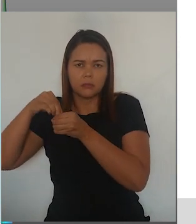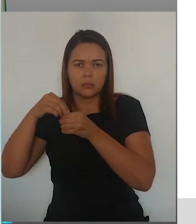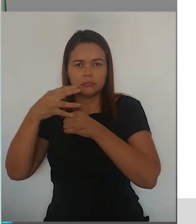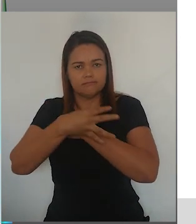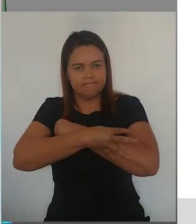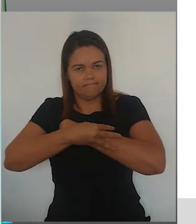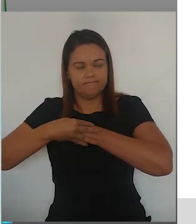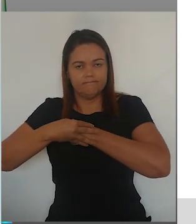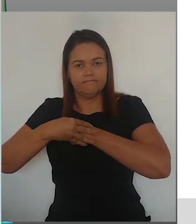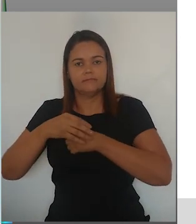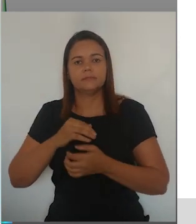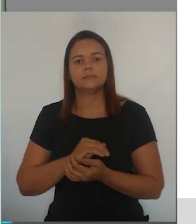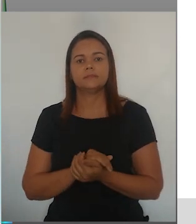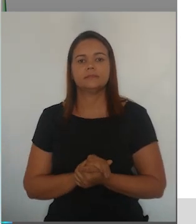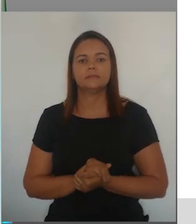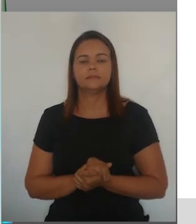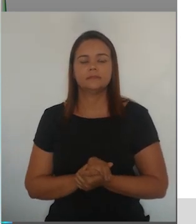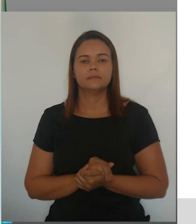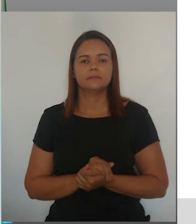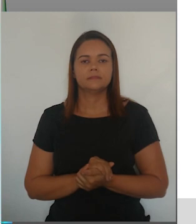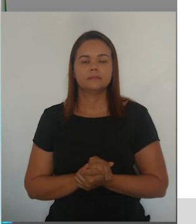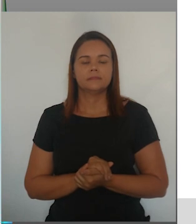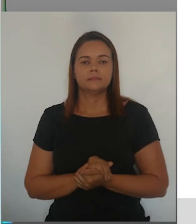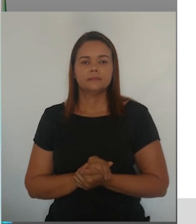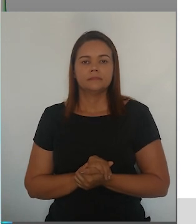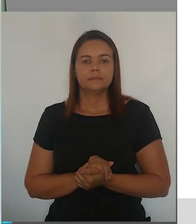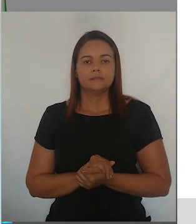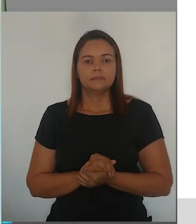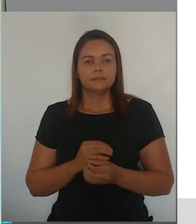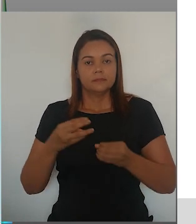perifericamente ao longo da extensão de cada fibra.